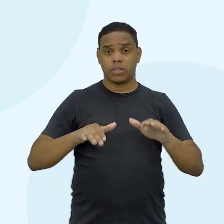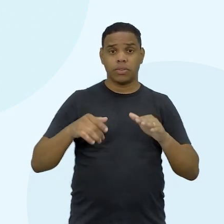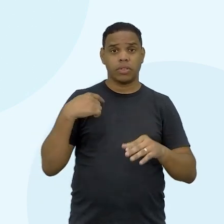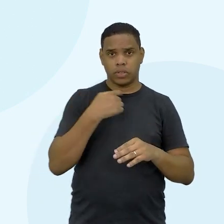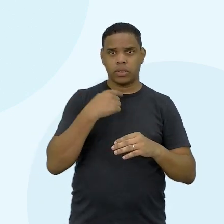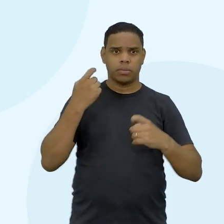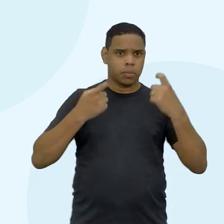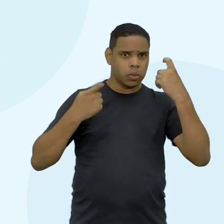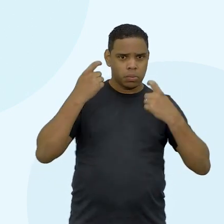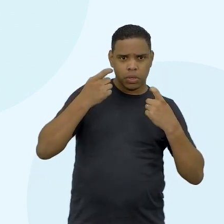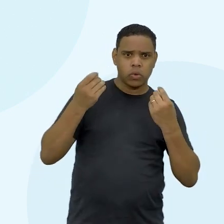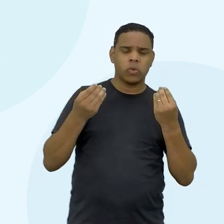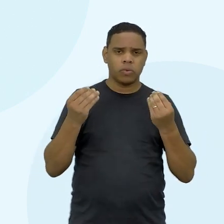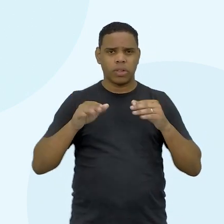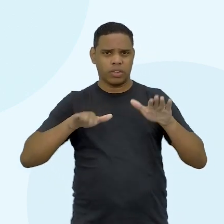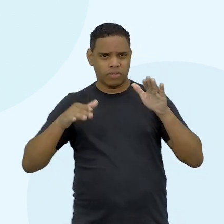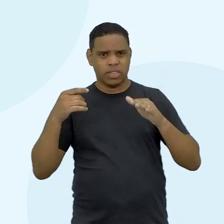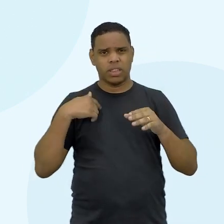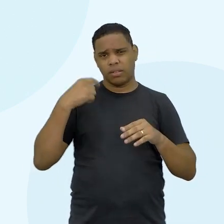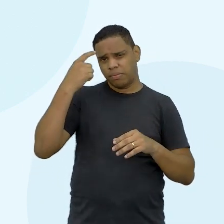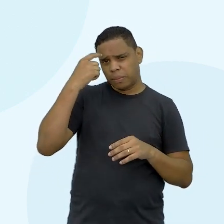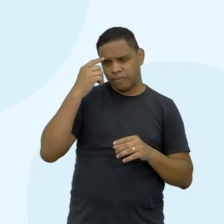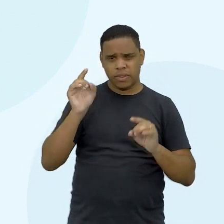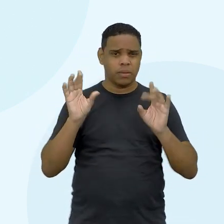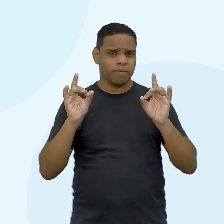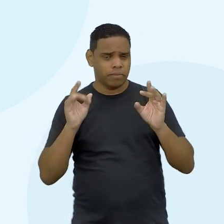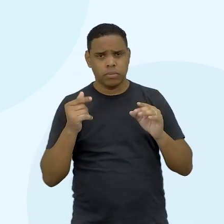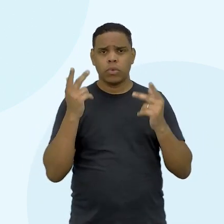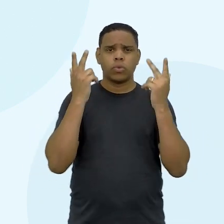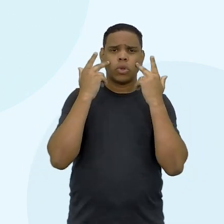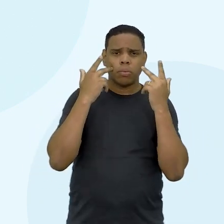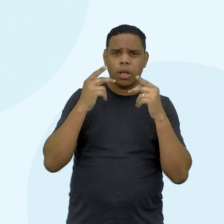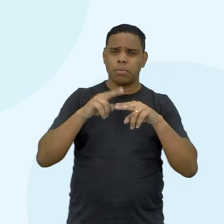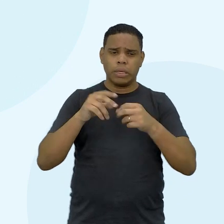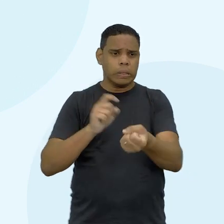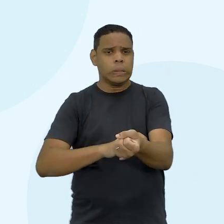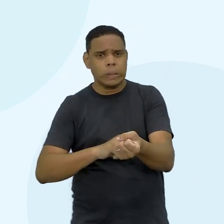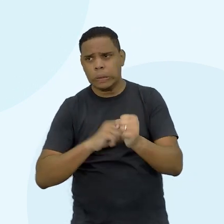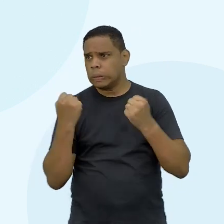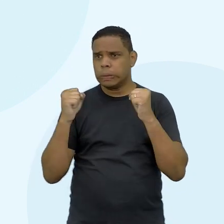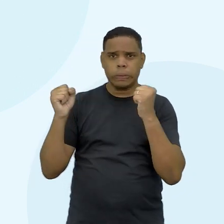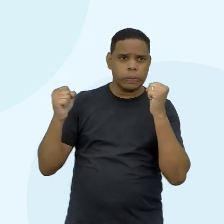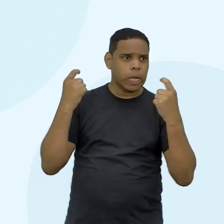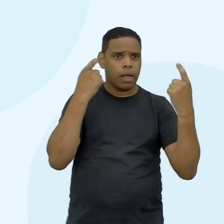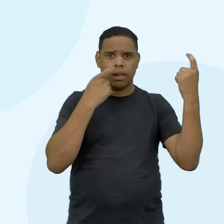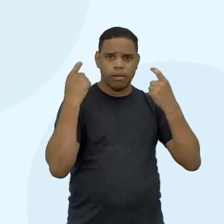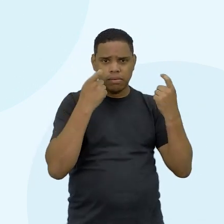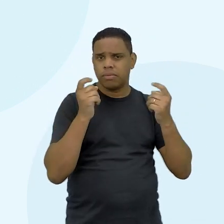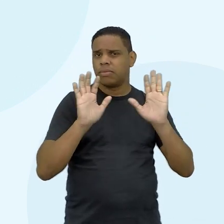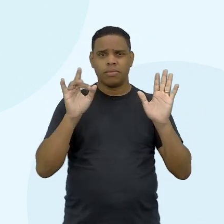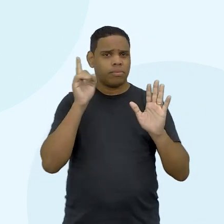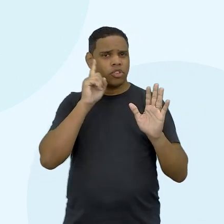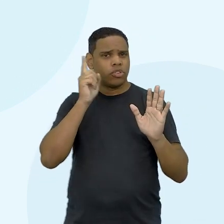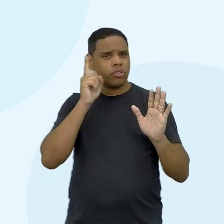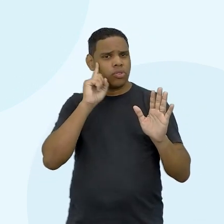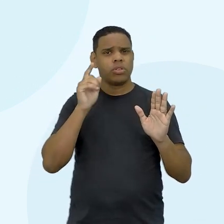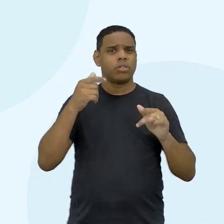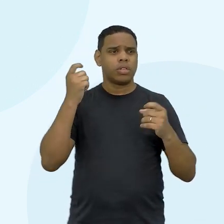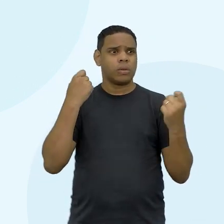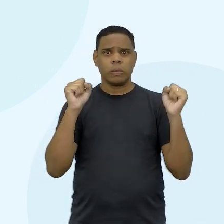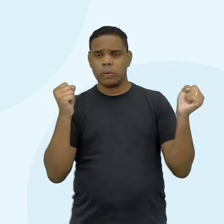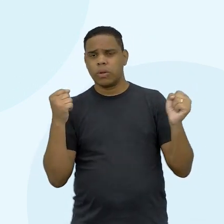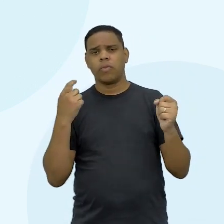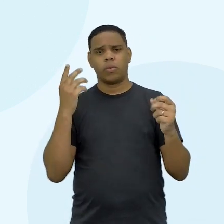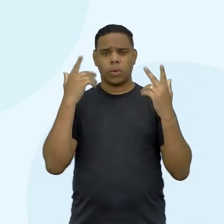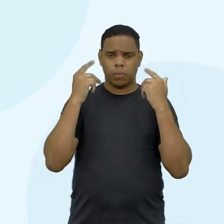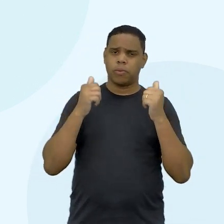gente se preocupa, né? De vez em quando, uma dorzinha de cabeça, normal, estresse, né? As questões aí do dia a dia,